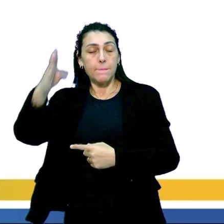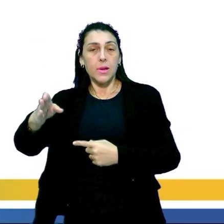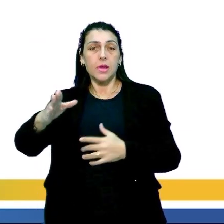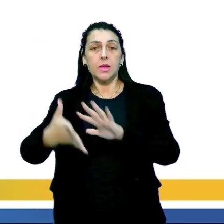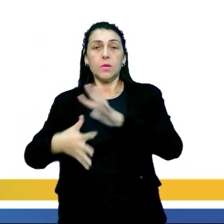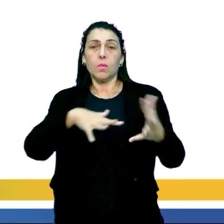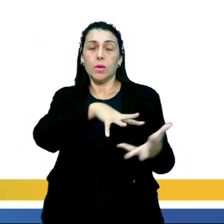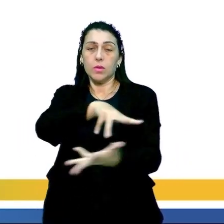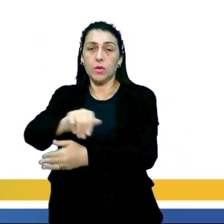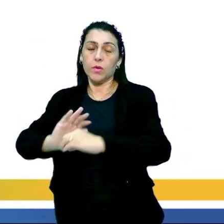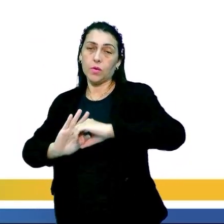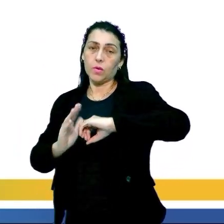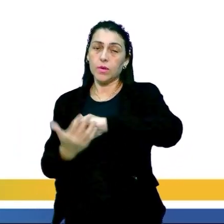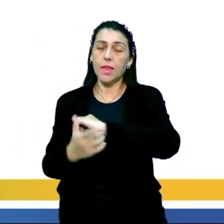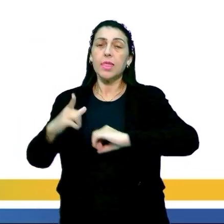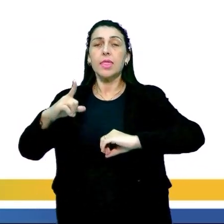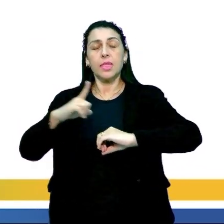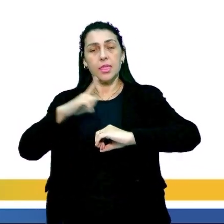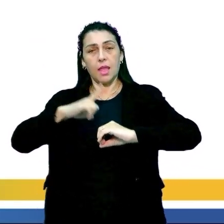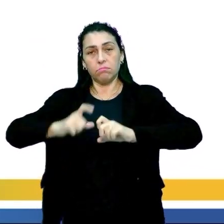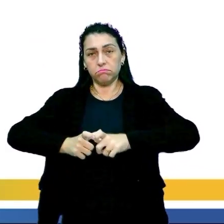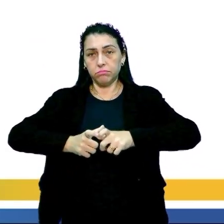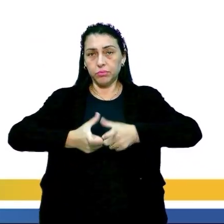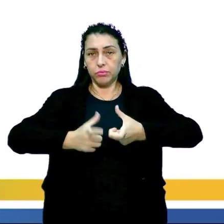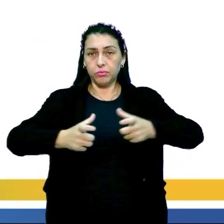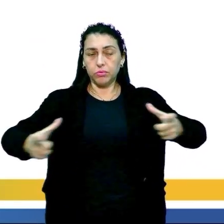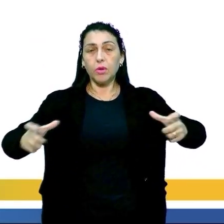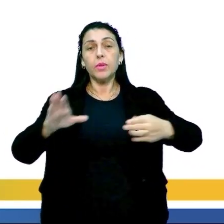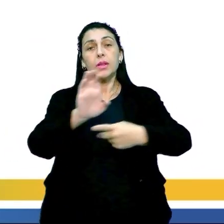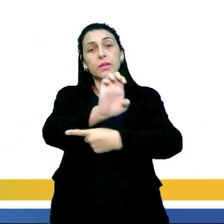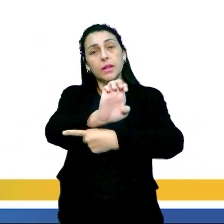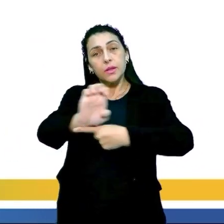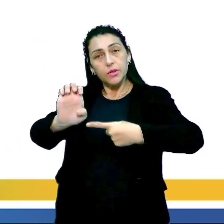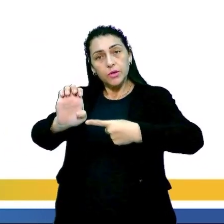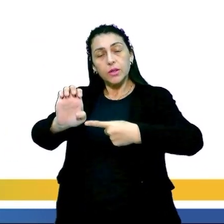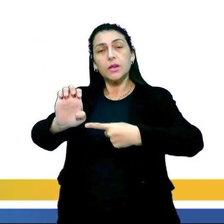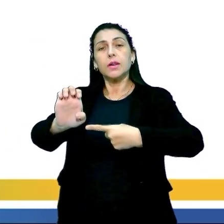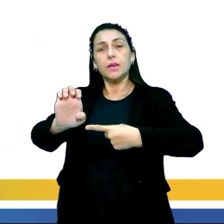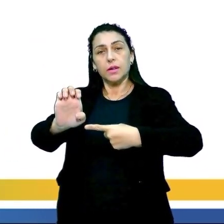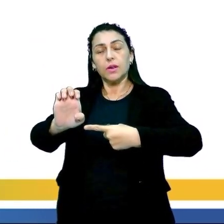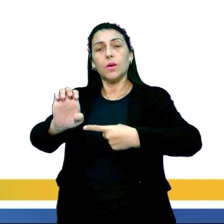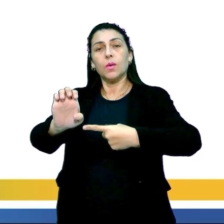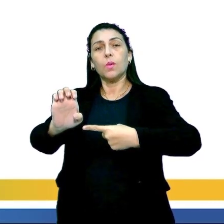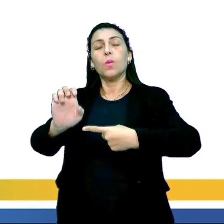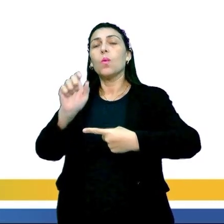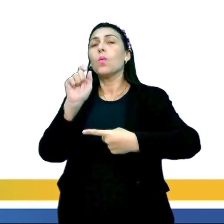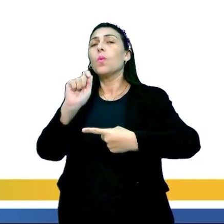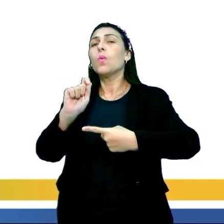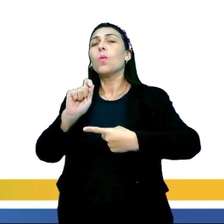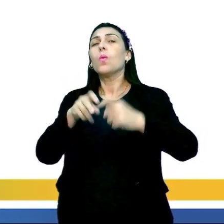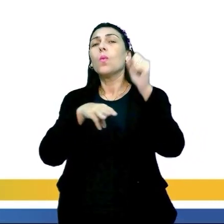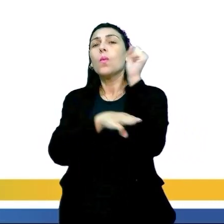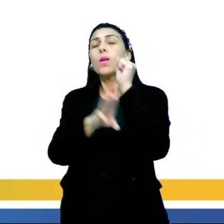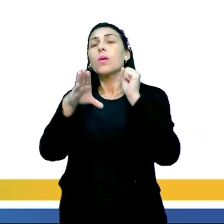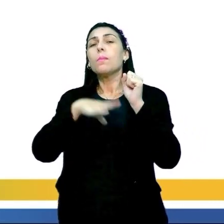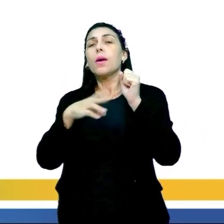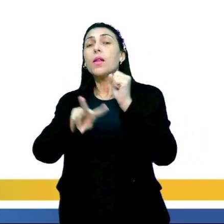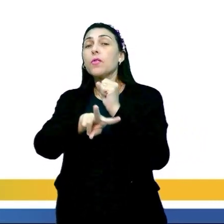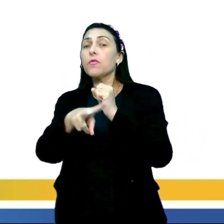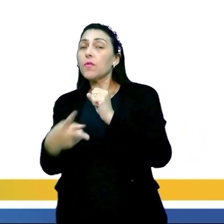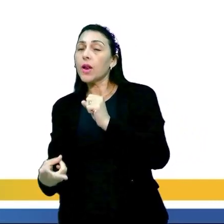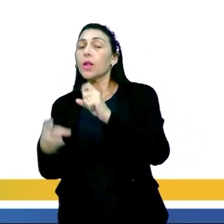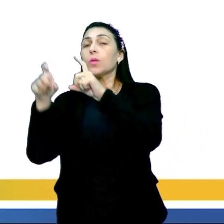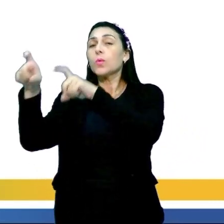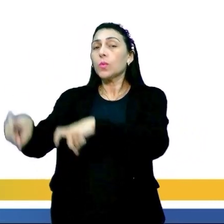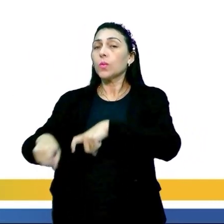pandemia de coronavírus, ele tem aumentado ultimamente, segundo estatísticas, né? O êxodo urbano é o quê? É o contrário do êxodo rural,